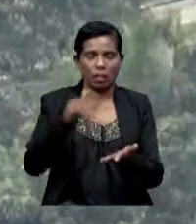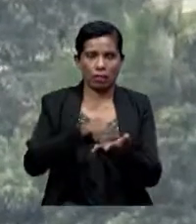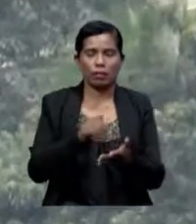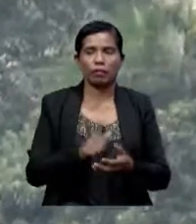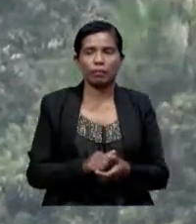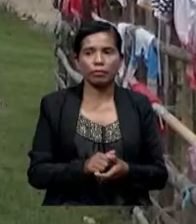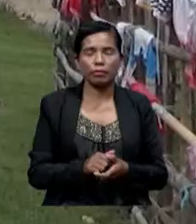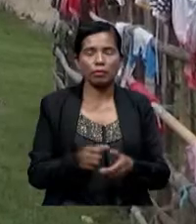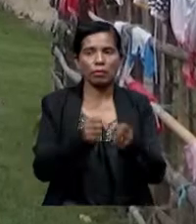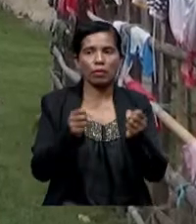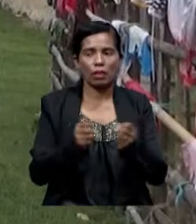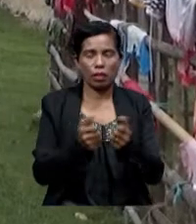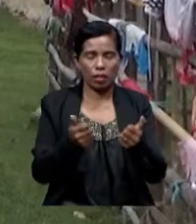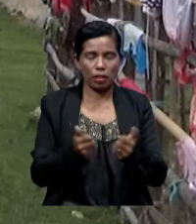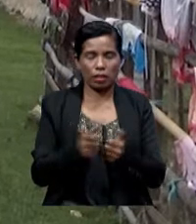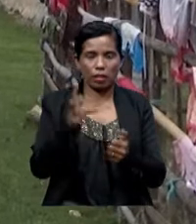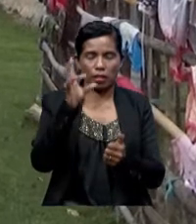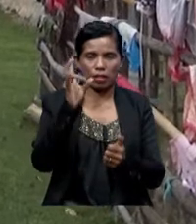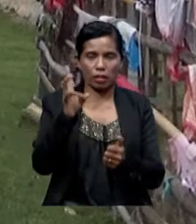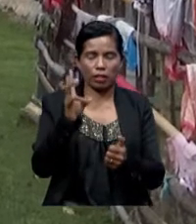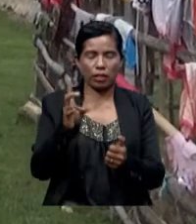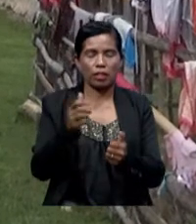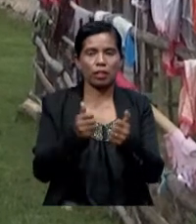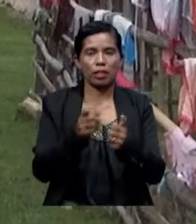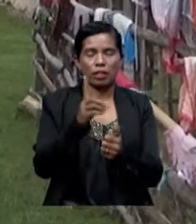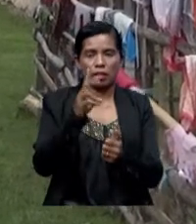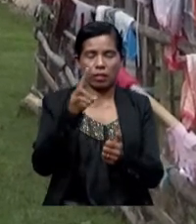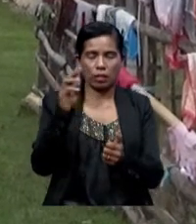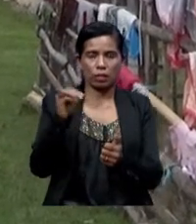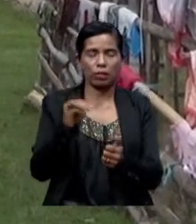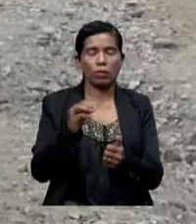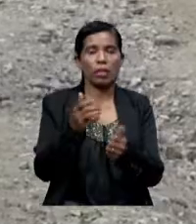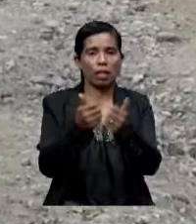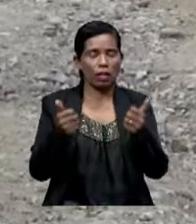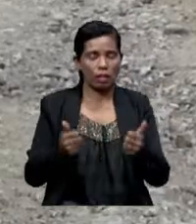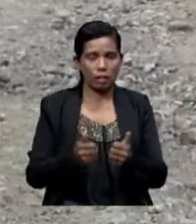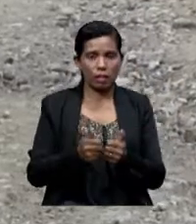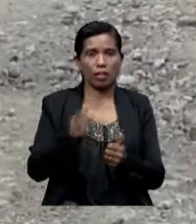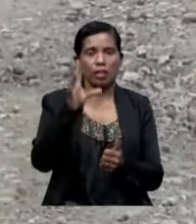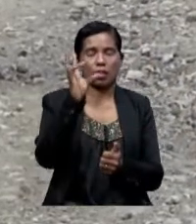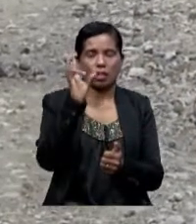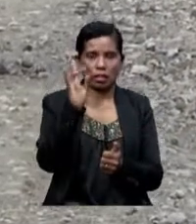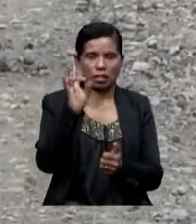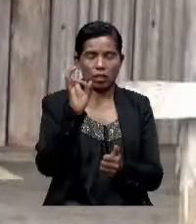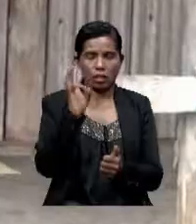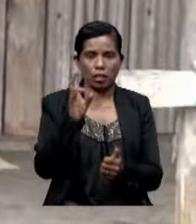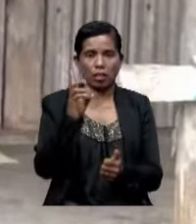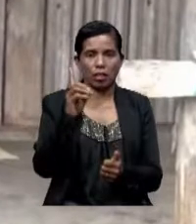suku Belekasa ki haldea hitu komposu si aldea dut loloba busadau ila loloba